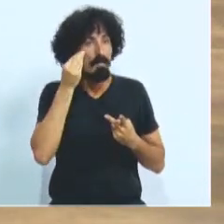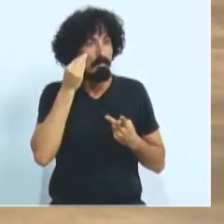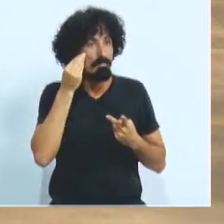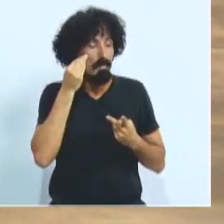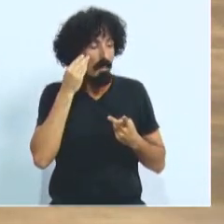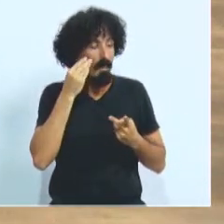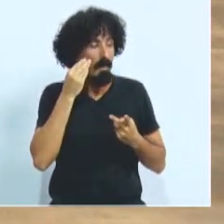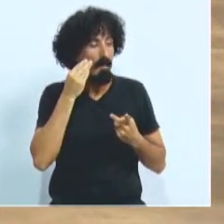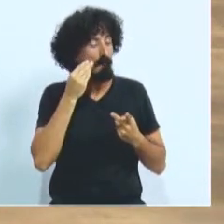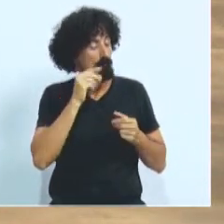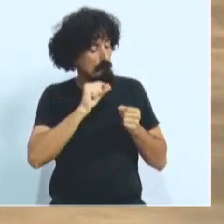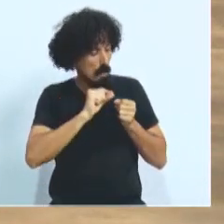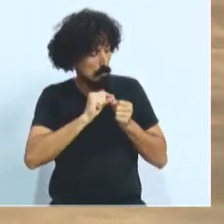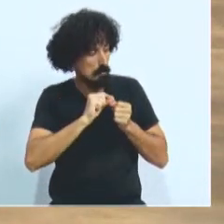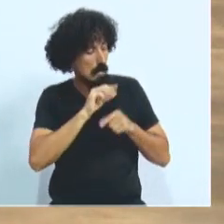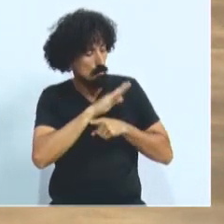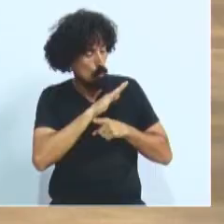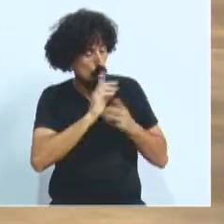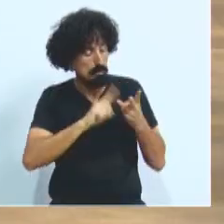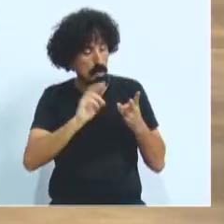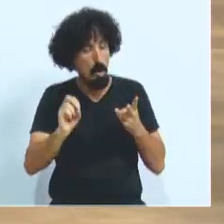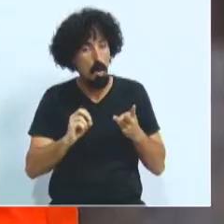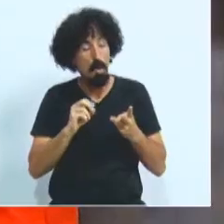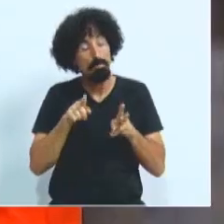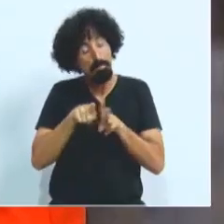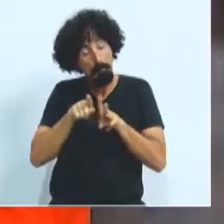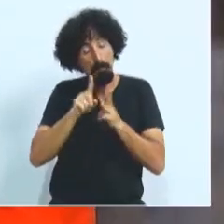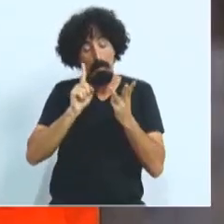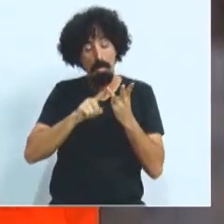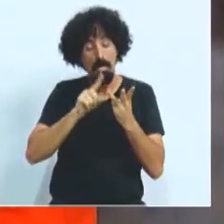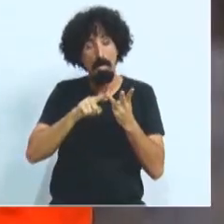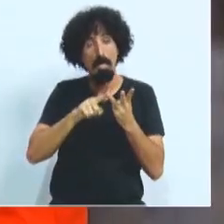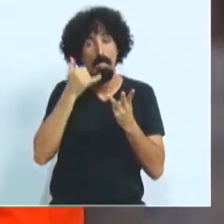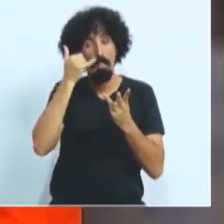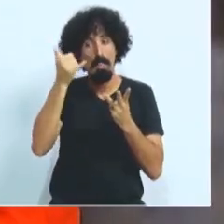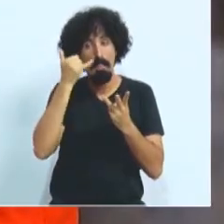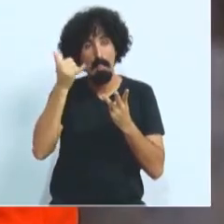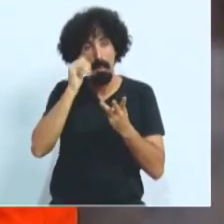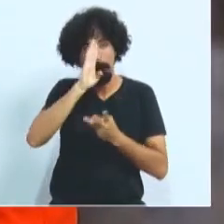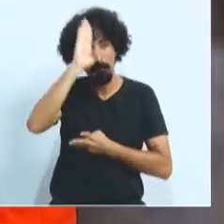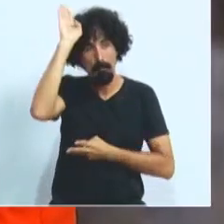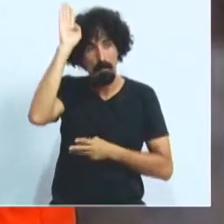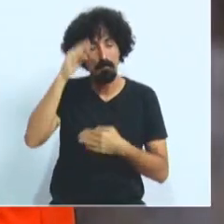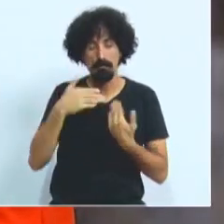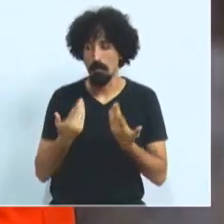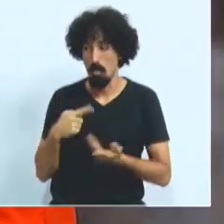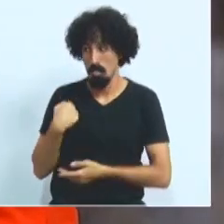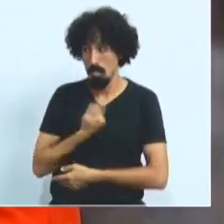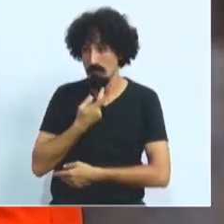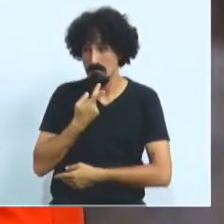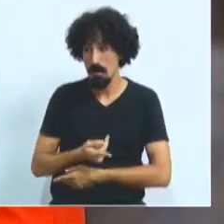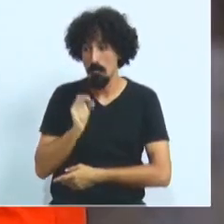ligar para os primeiros socorros, né? A gente recomenda, assim, quem tem tempo, né?